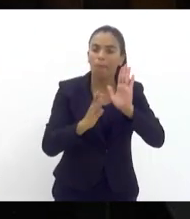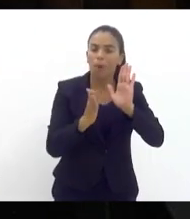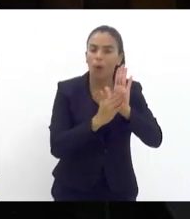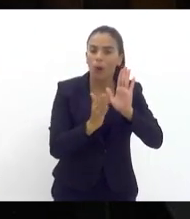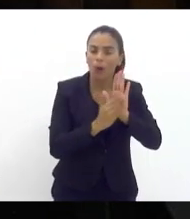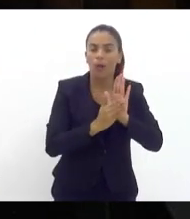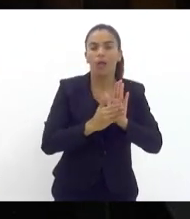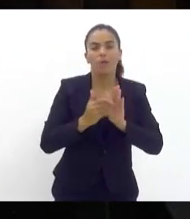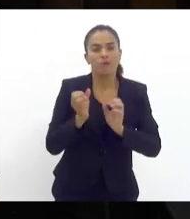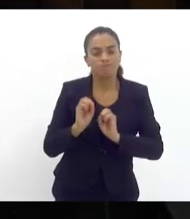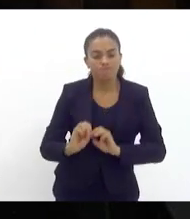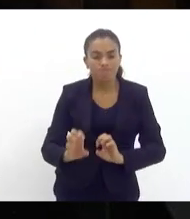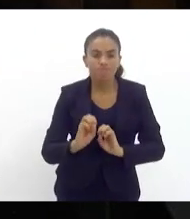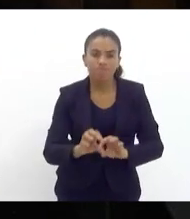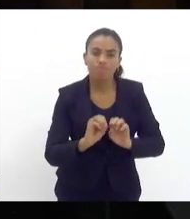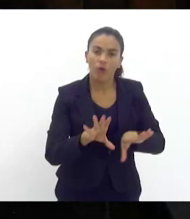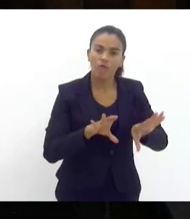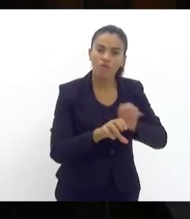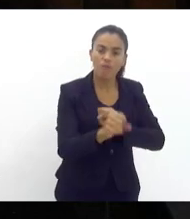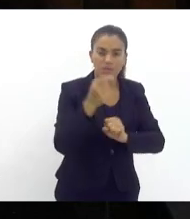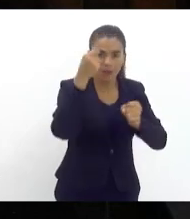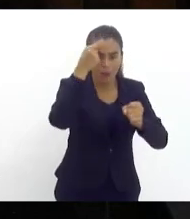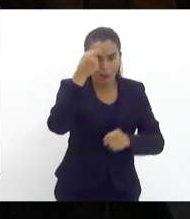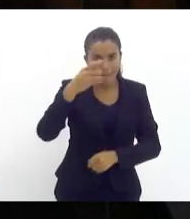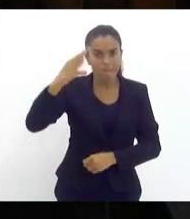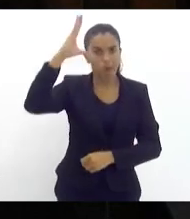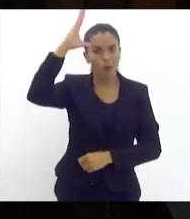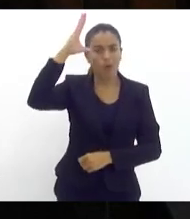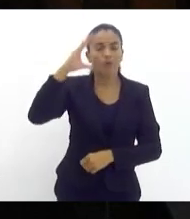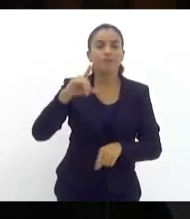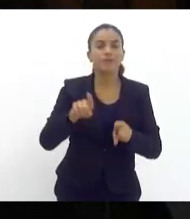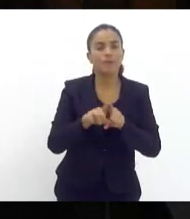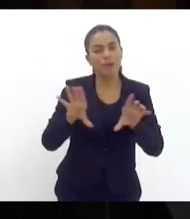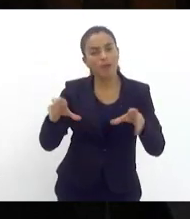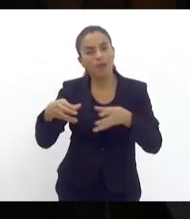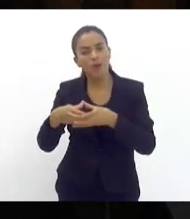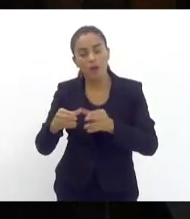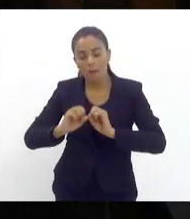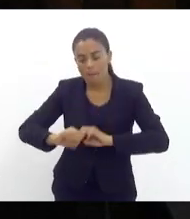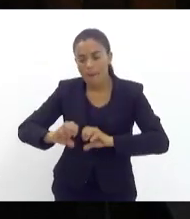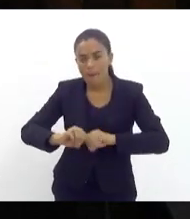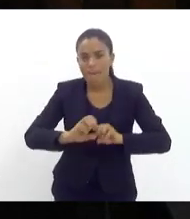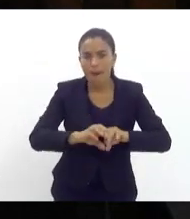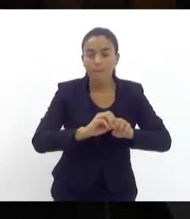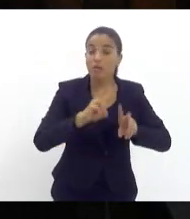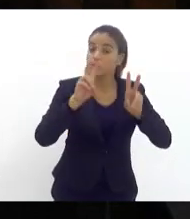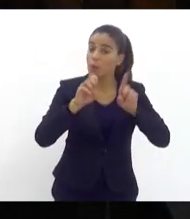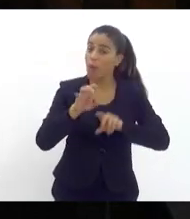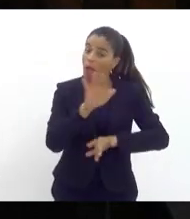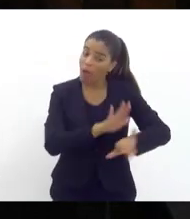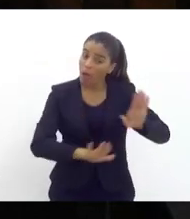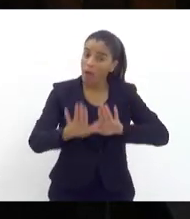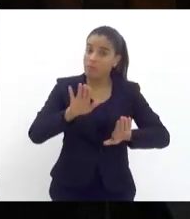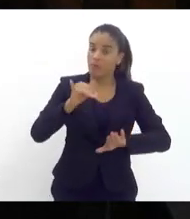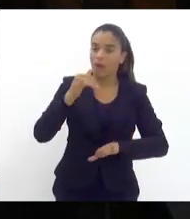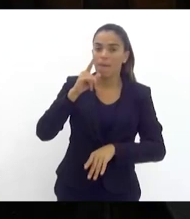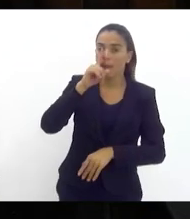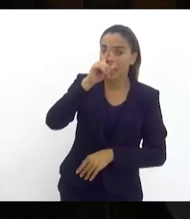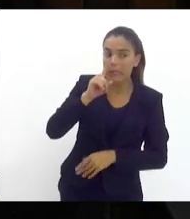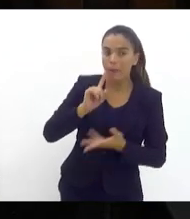que promova a formação de uma consciência coletiva alertando sobre os perigos ensinando as Crianças